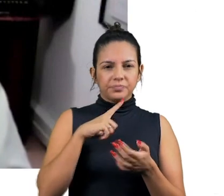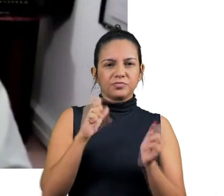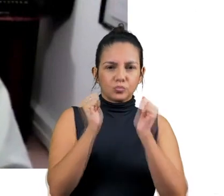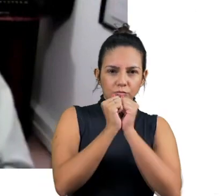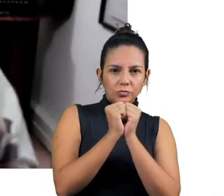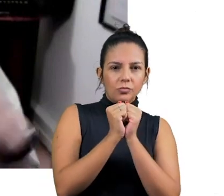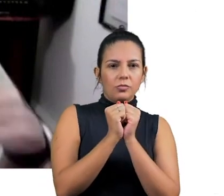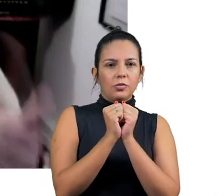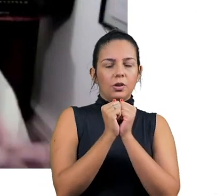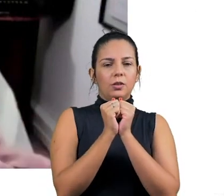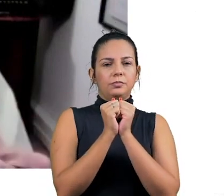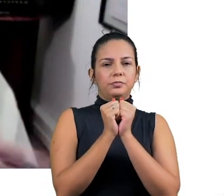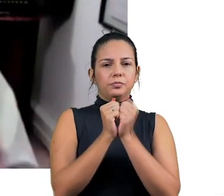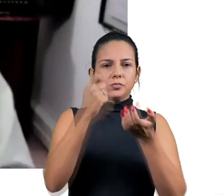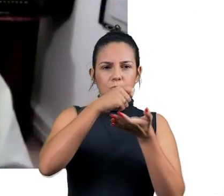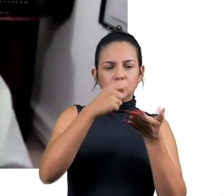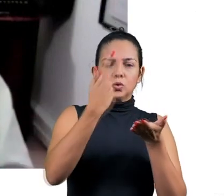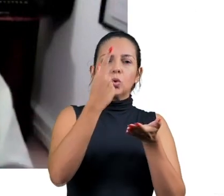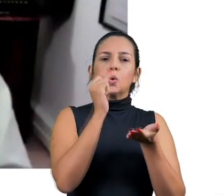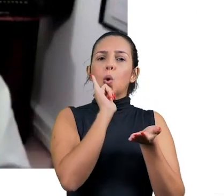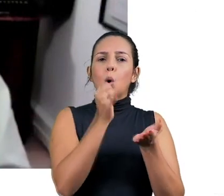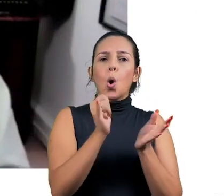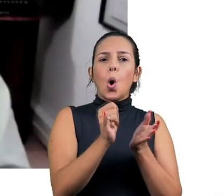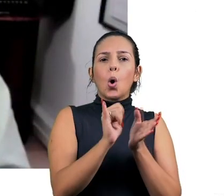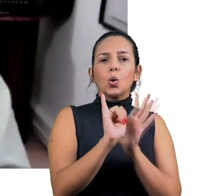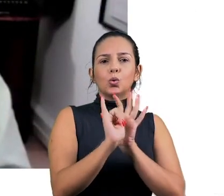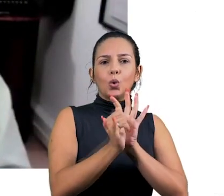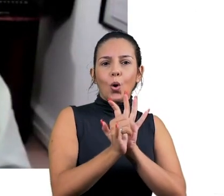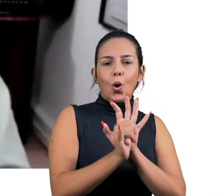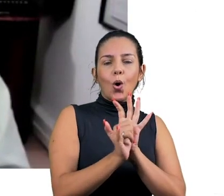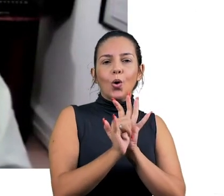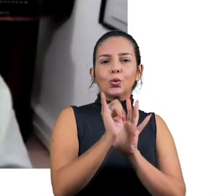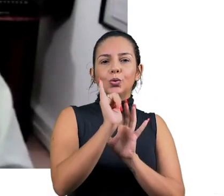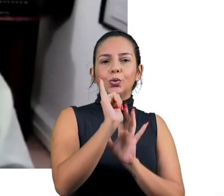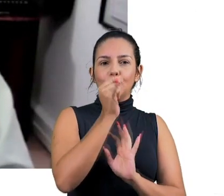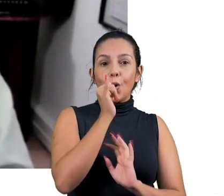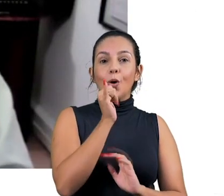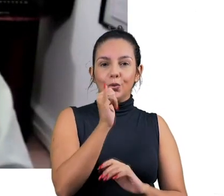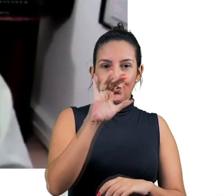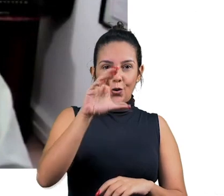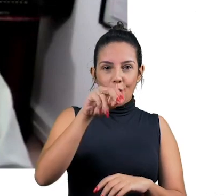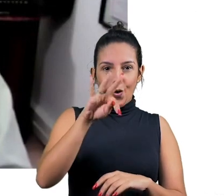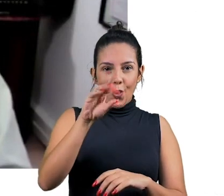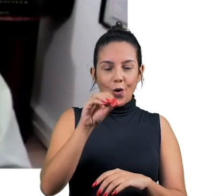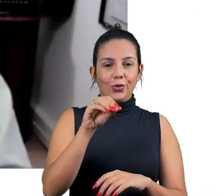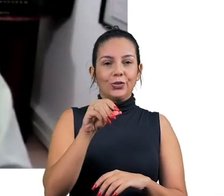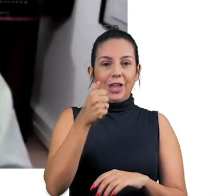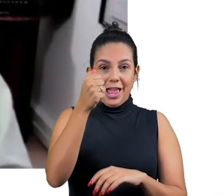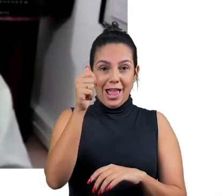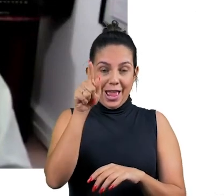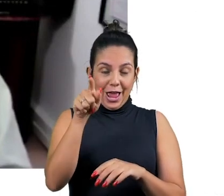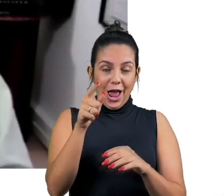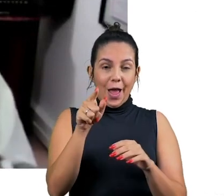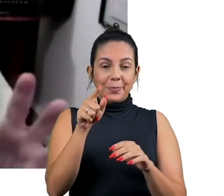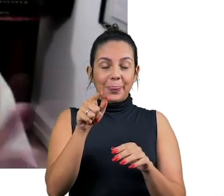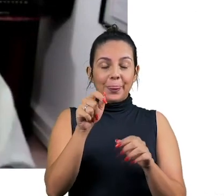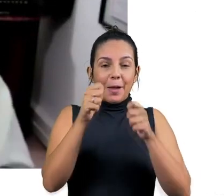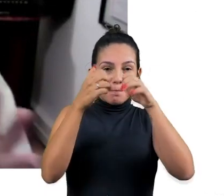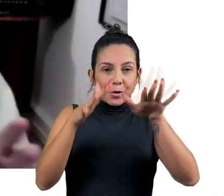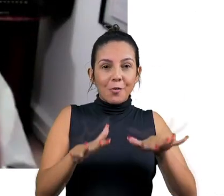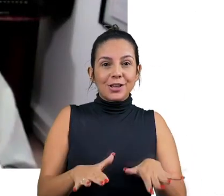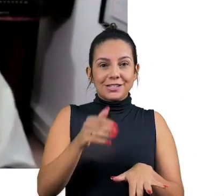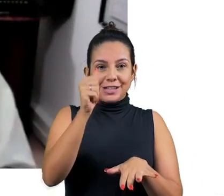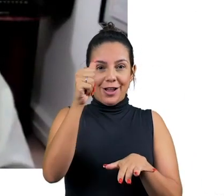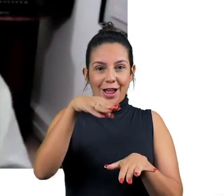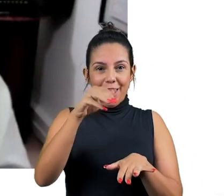junto com esse pós-escrito, eu escrevi um conto para uma promoção da Amazon BR, que